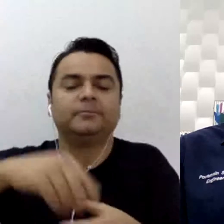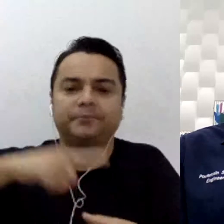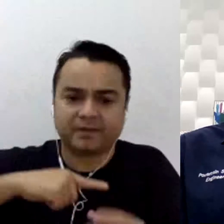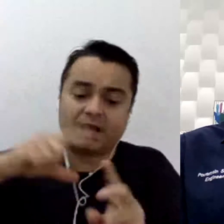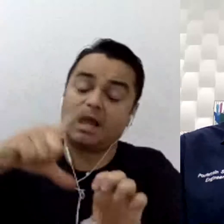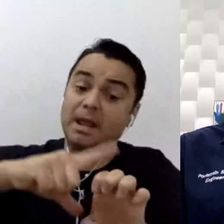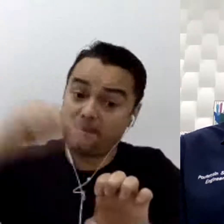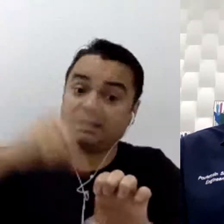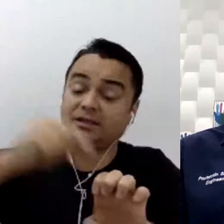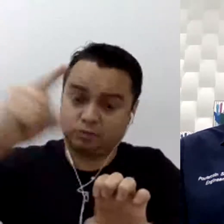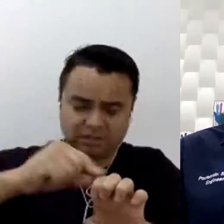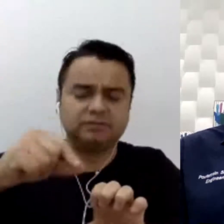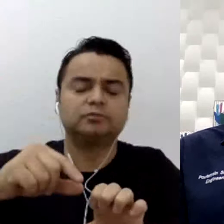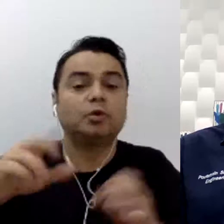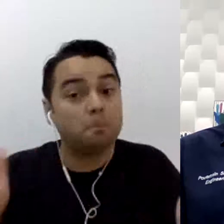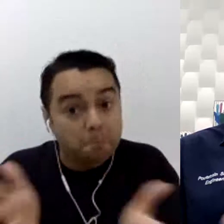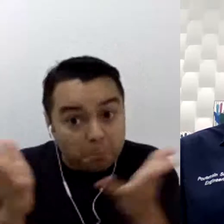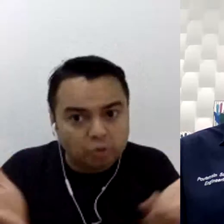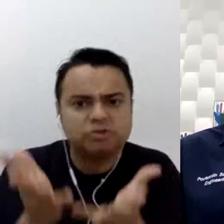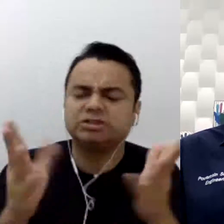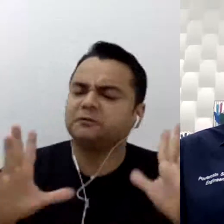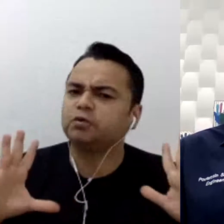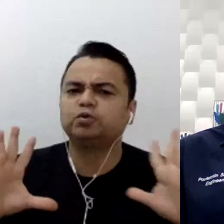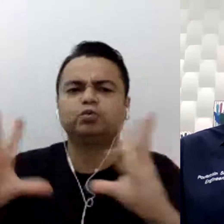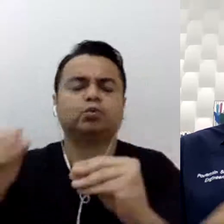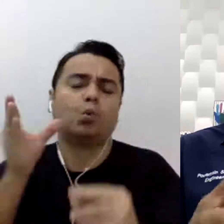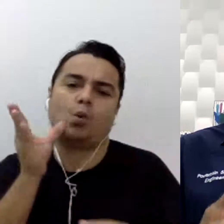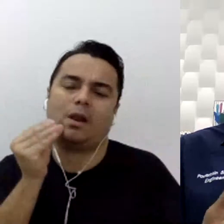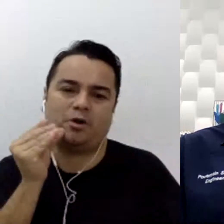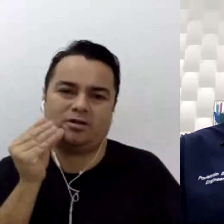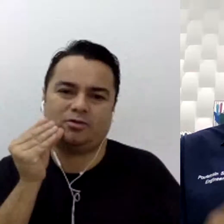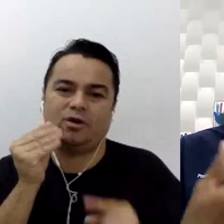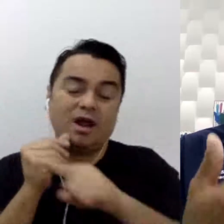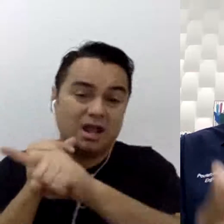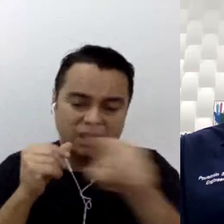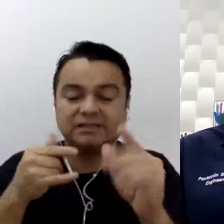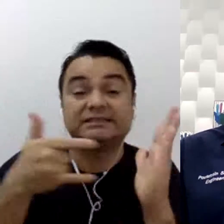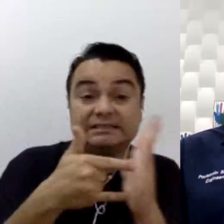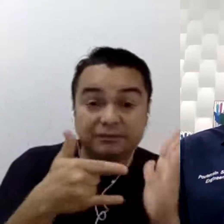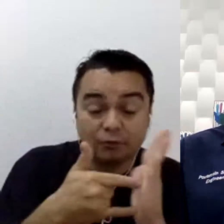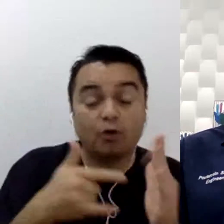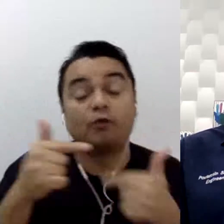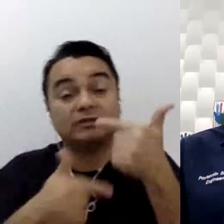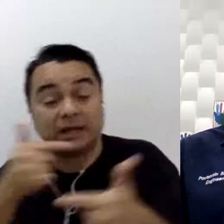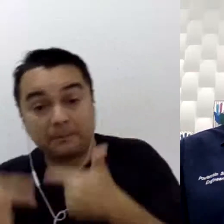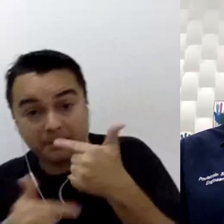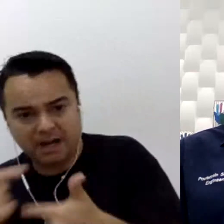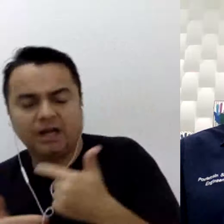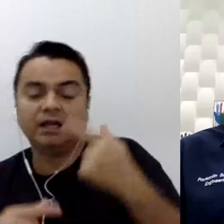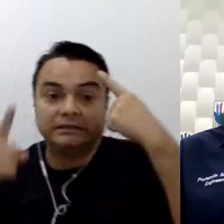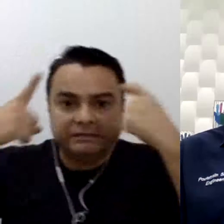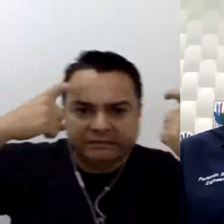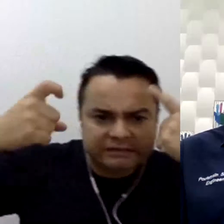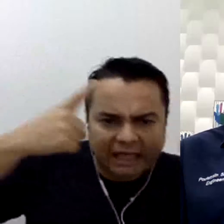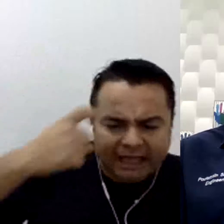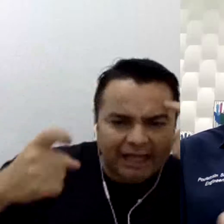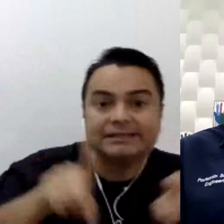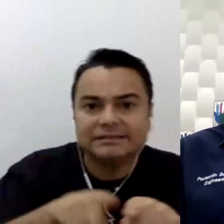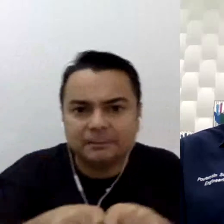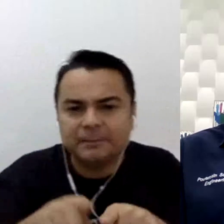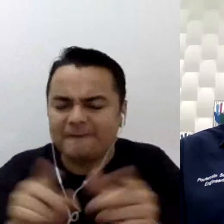empreendedorismo. A Bosch motiva isso para todos os seus colaboradores, que eles desenvolvam, trabalhem em ideias, pivotem